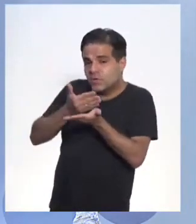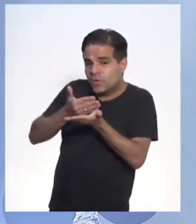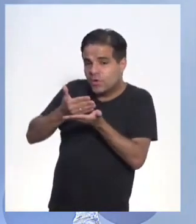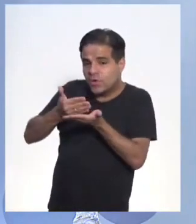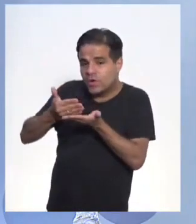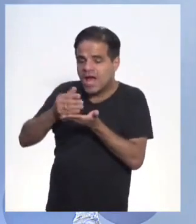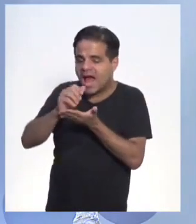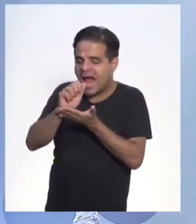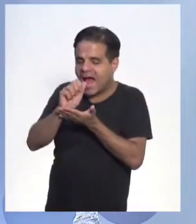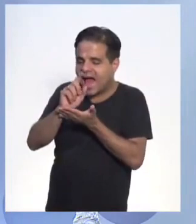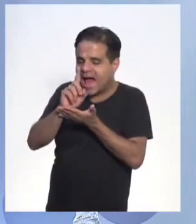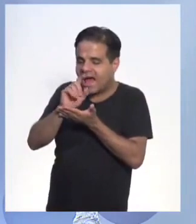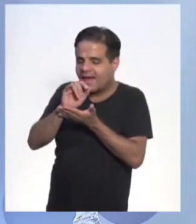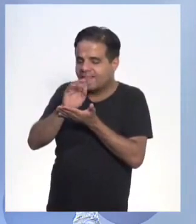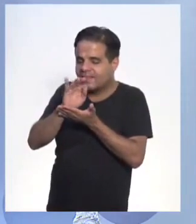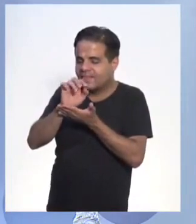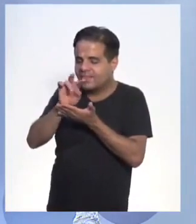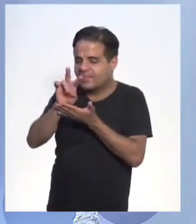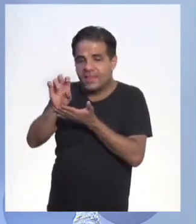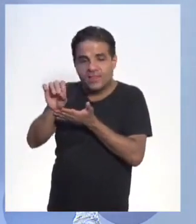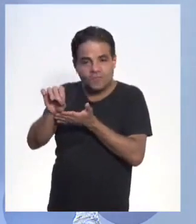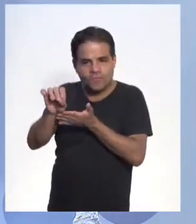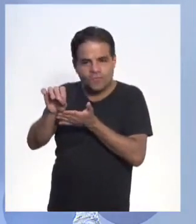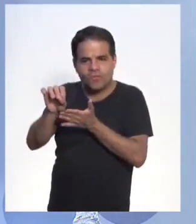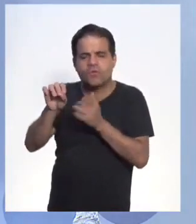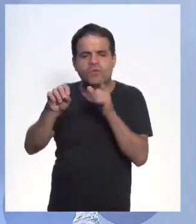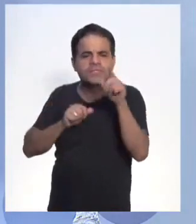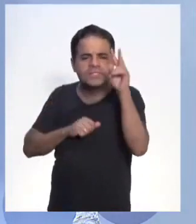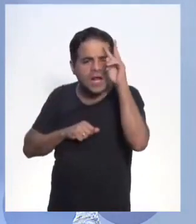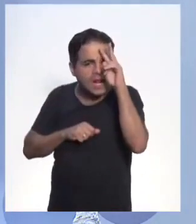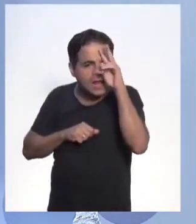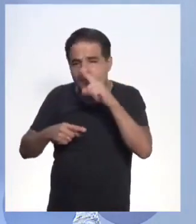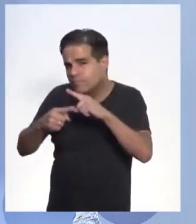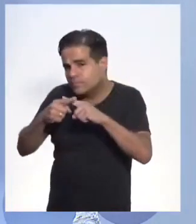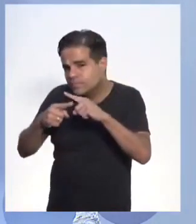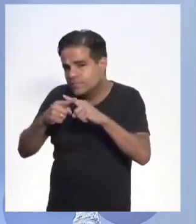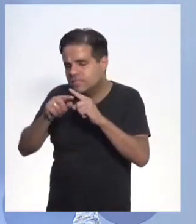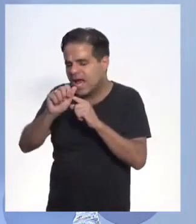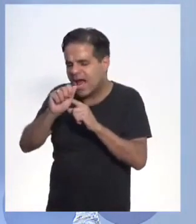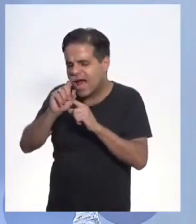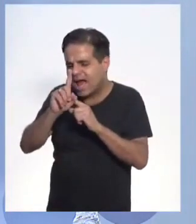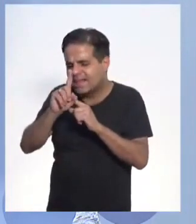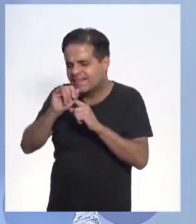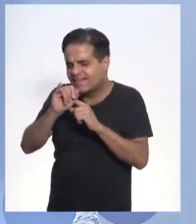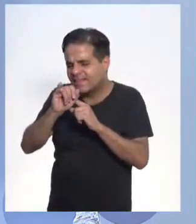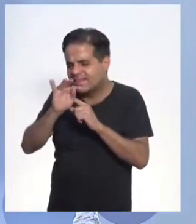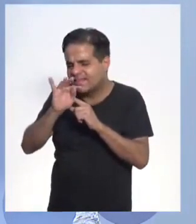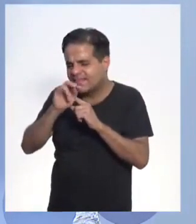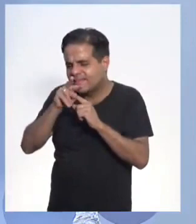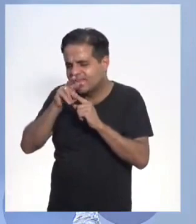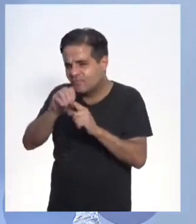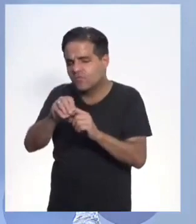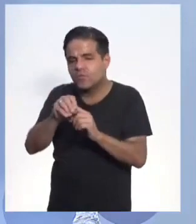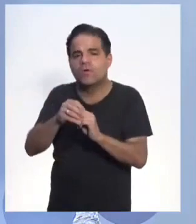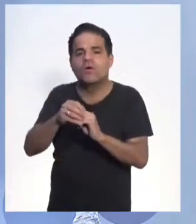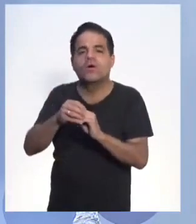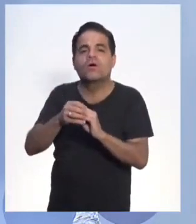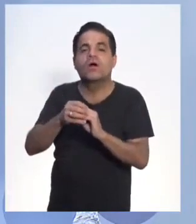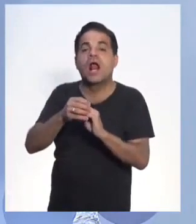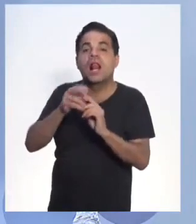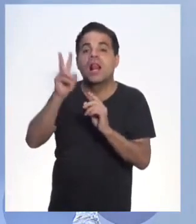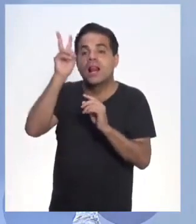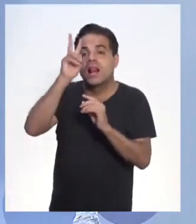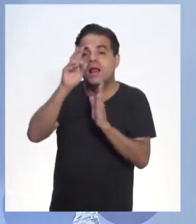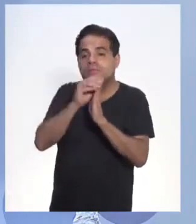princípio aditivo, não é mesmo? Você lembra por que era aditivo? Lembra, né?